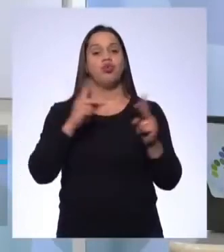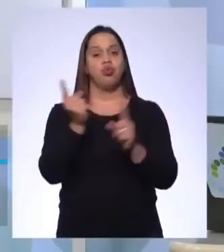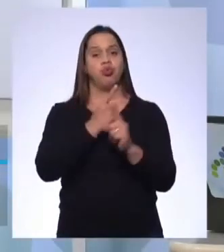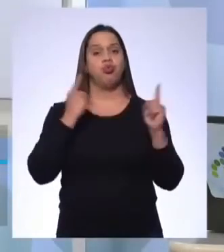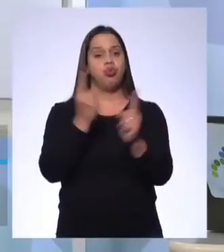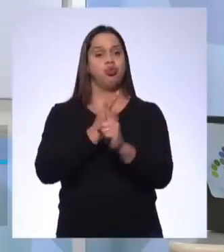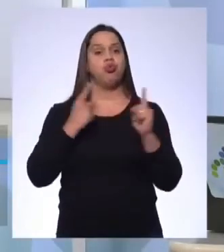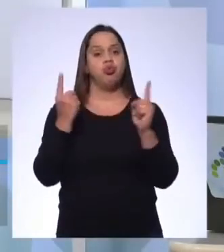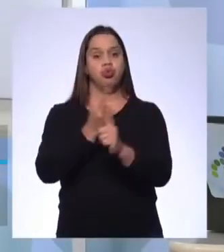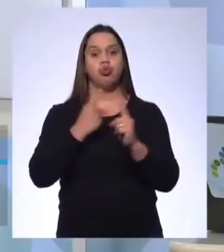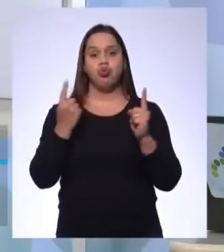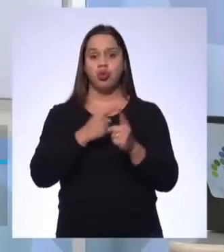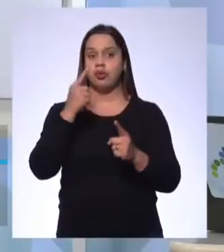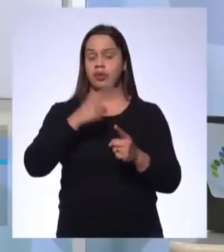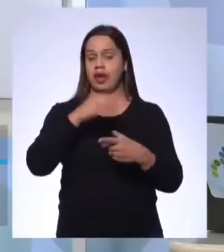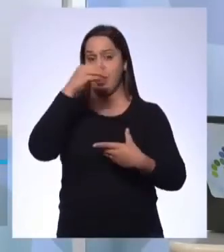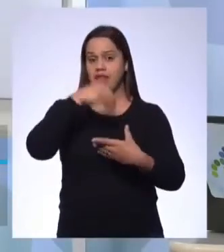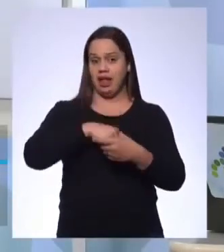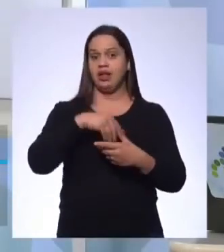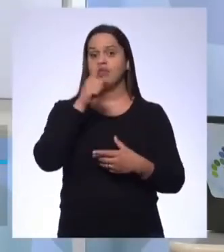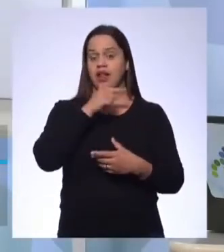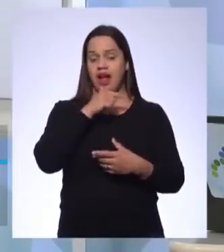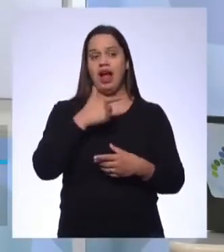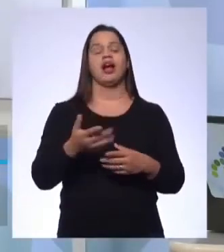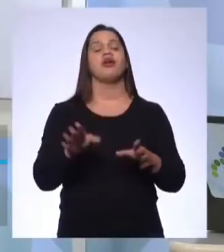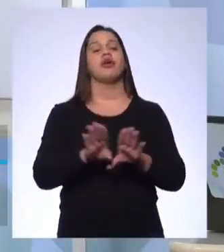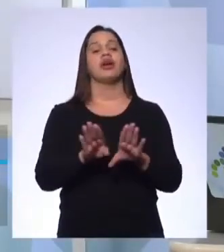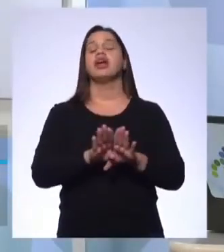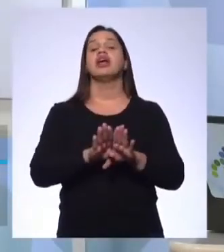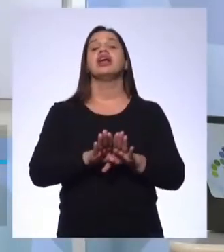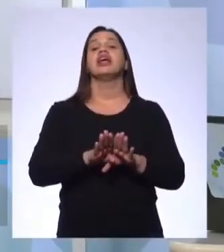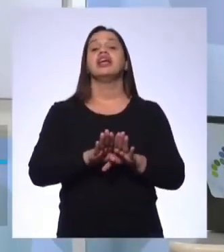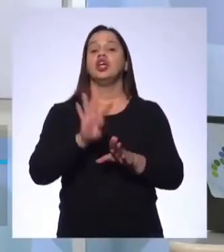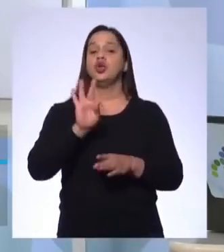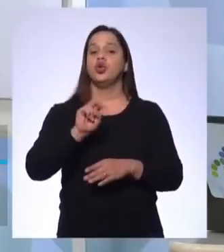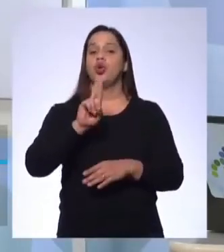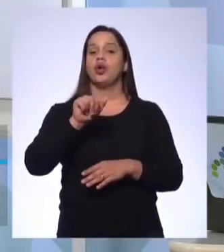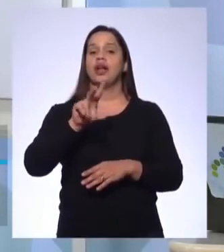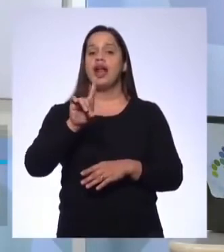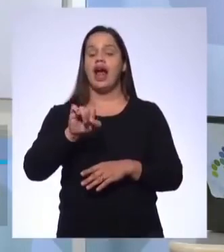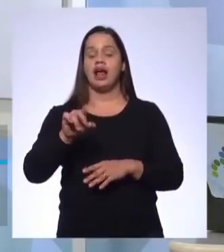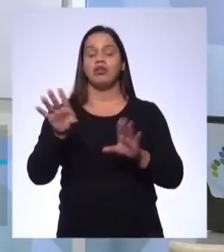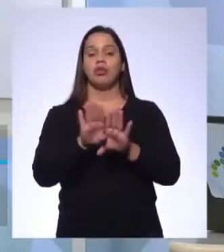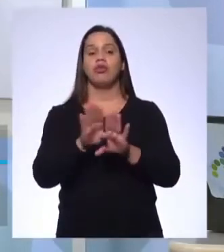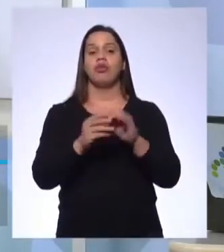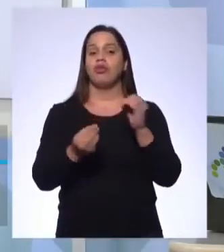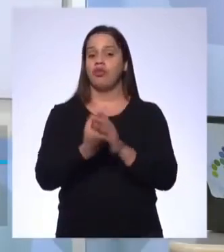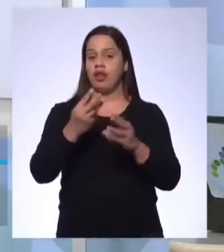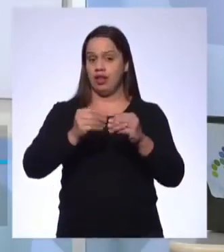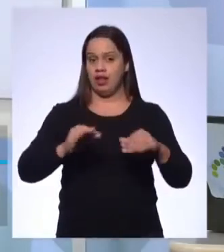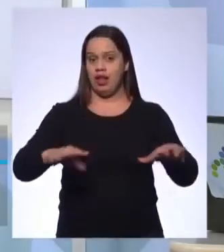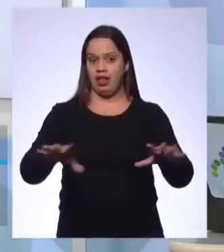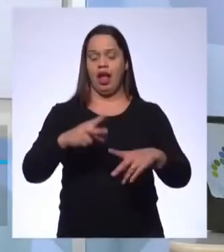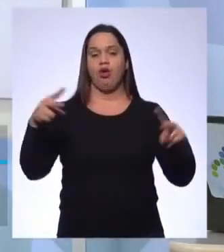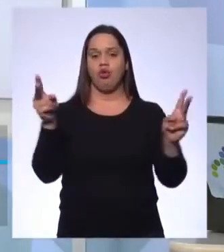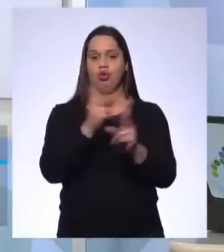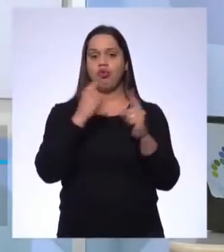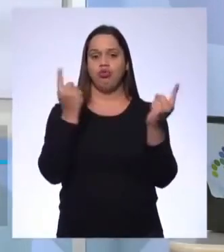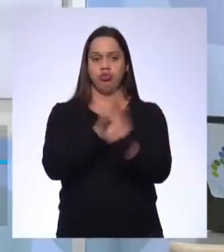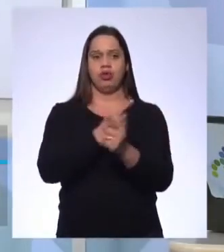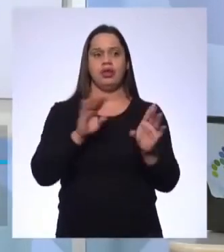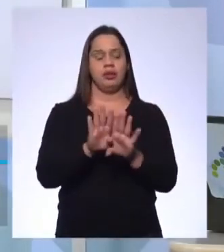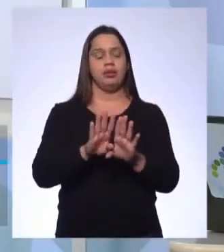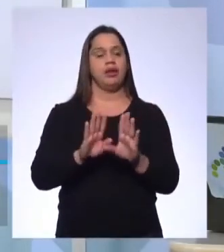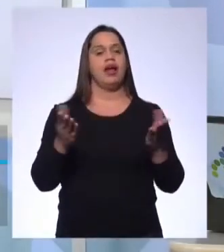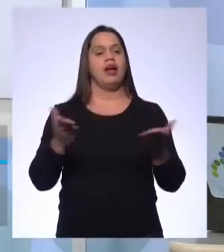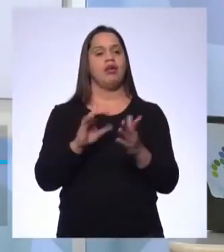né? O ciclone ele se forma na água e o tornado ele se forma na terra, tá? É mais ou menos para vocês verem. Agora nós temos